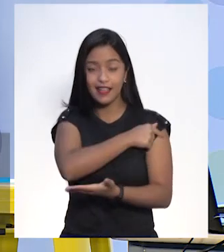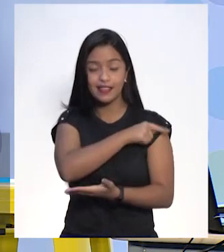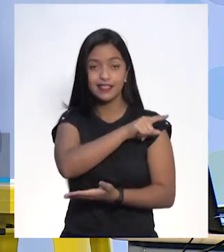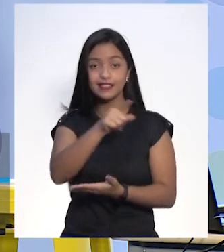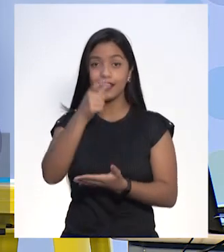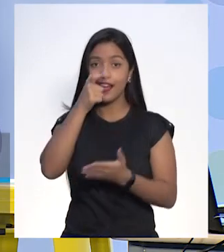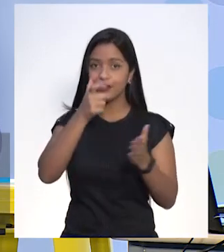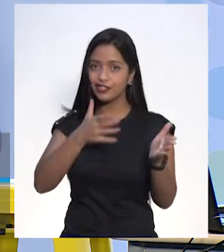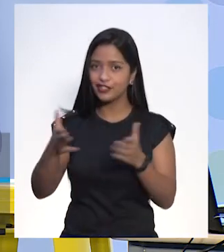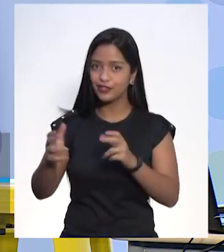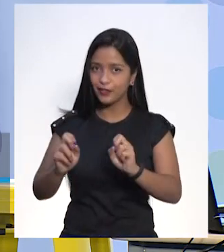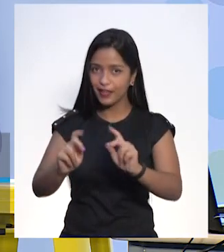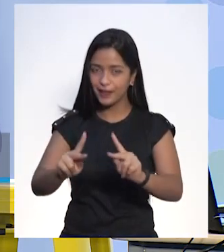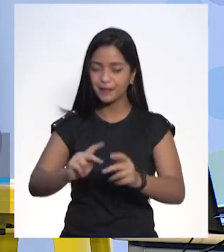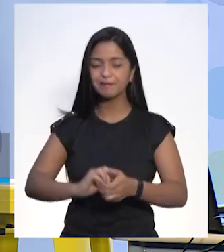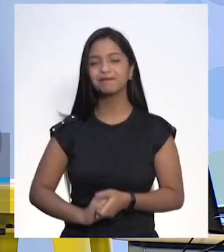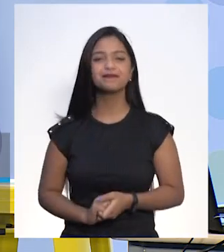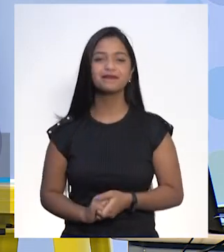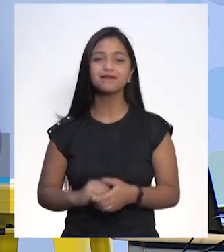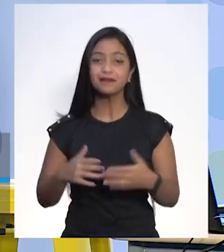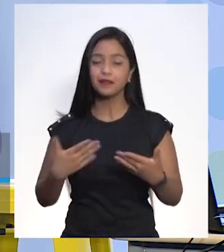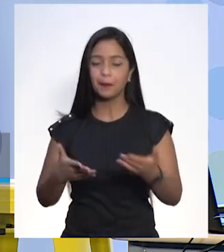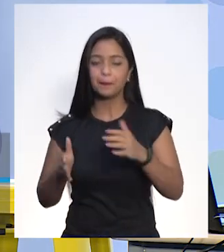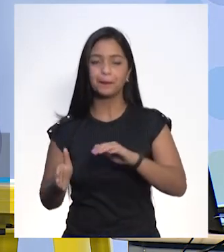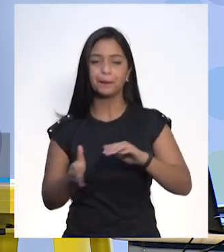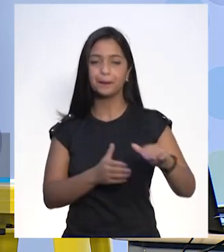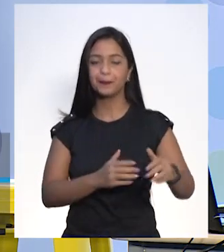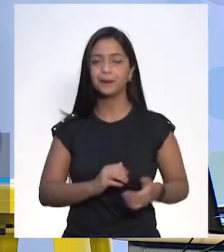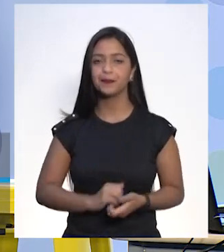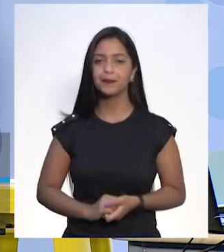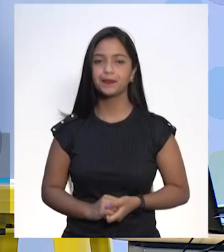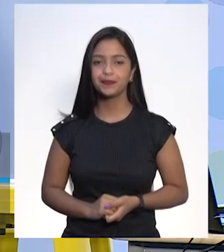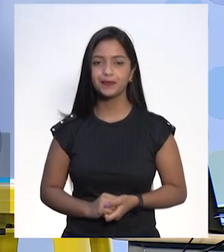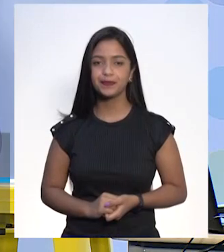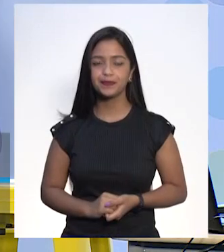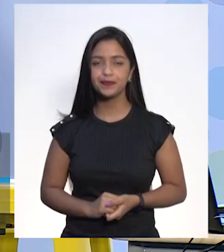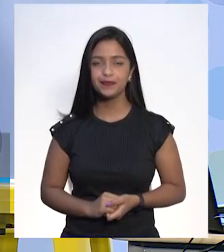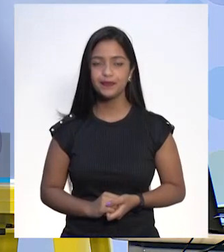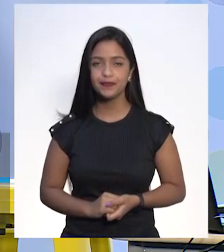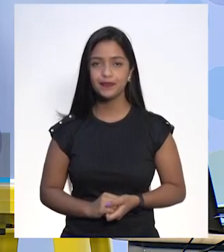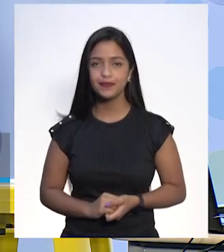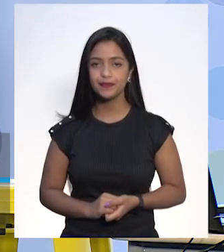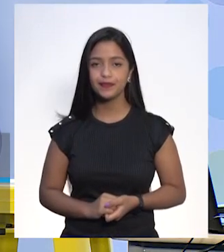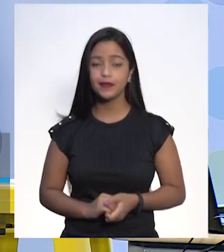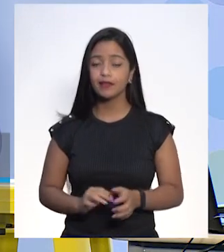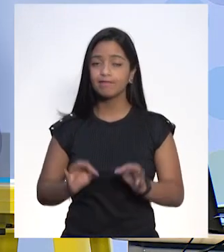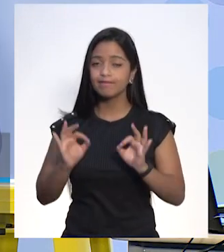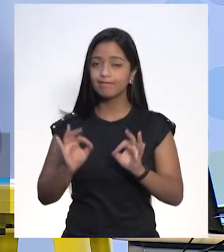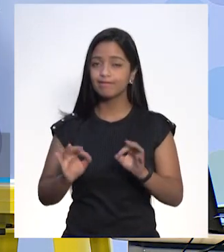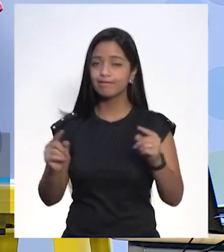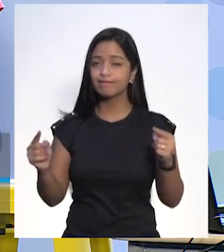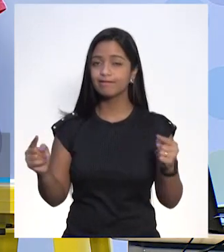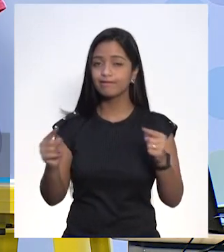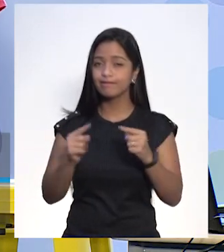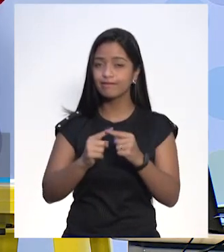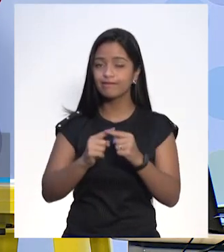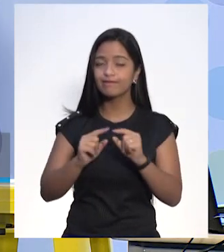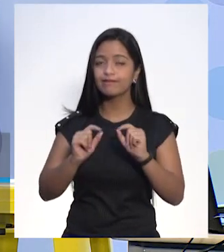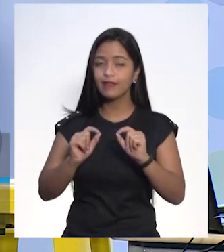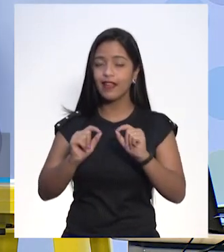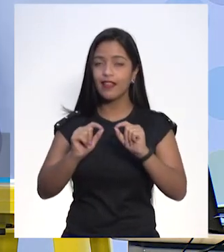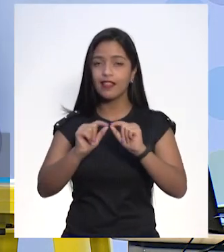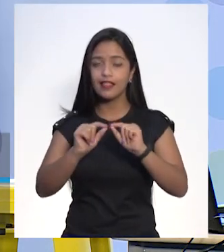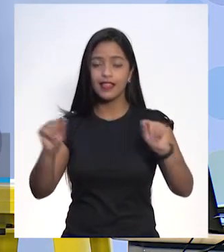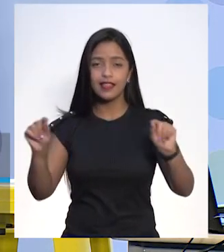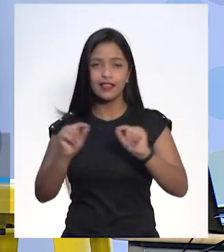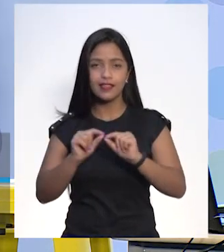lá fazer os comentários? Olha, na realidade, aí a gente tem a questão, aí volta na própria definição, né, da ideia de linhas retas, que é